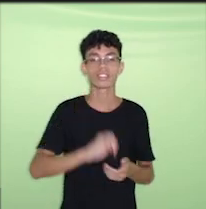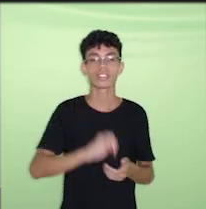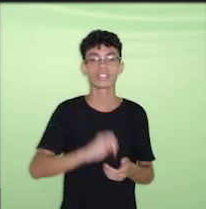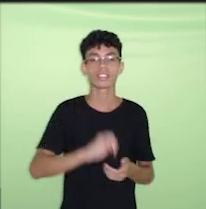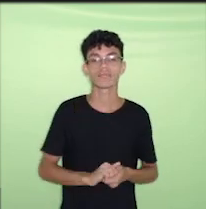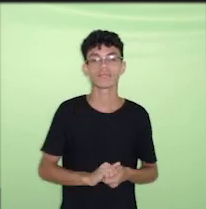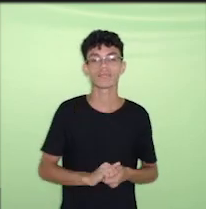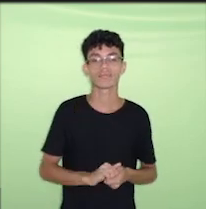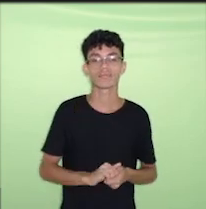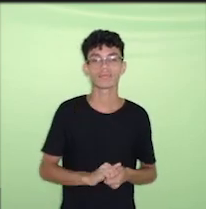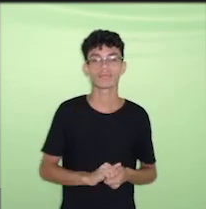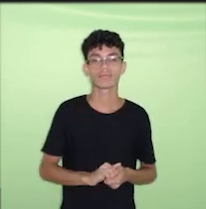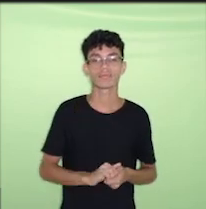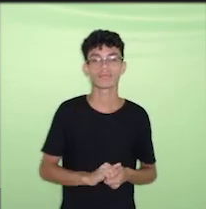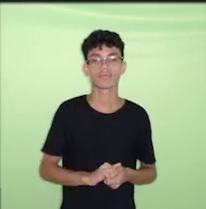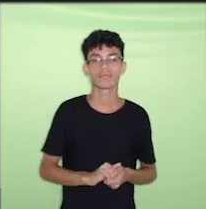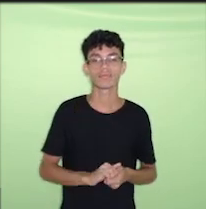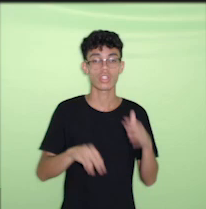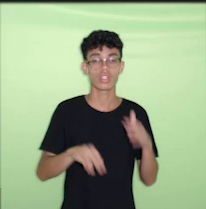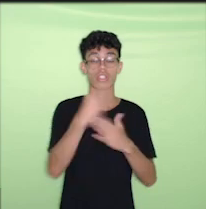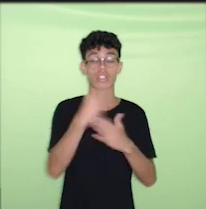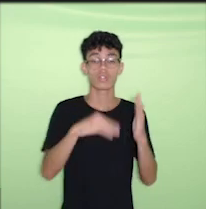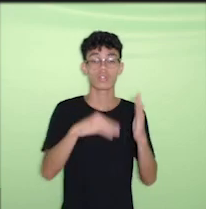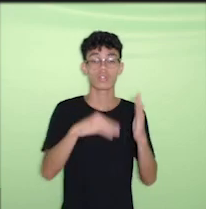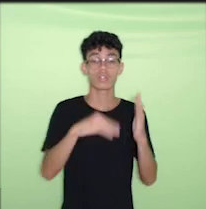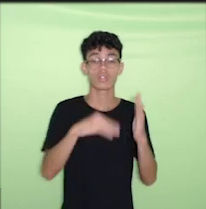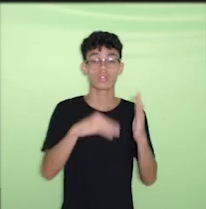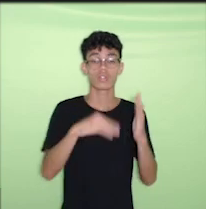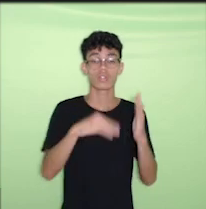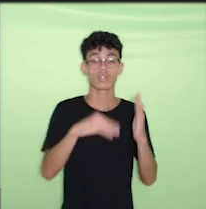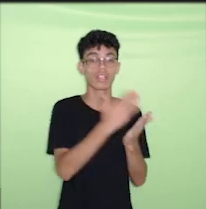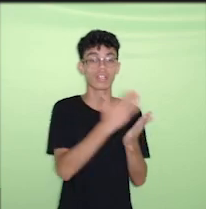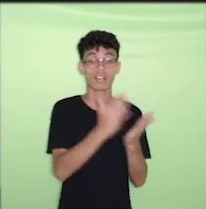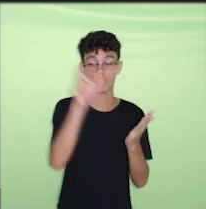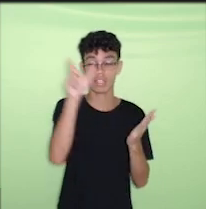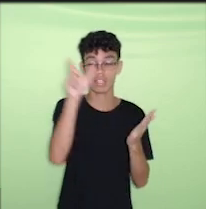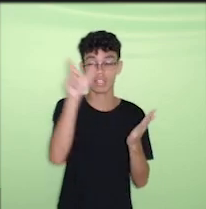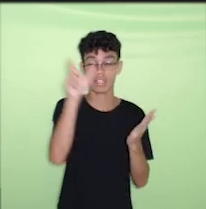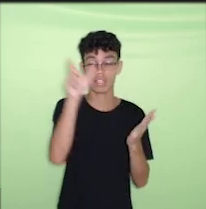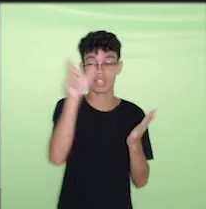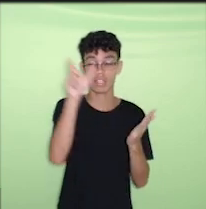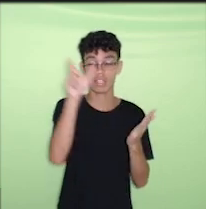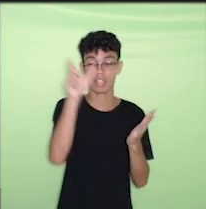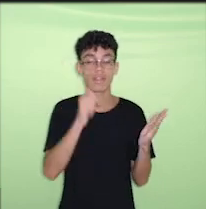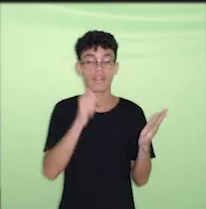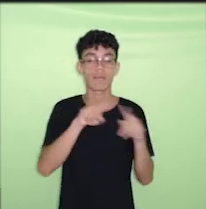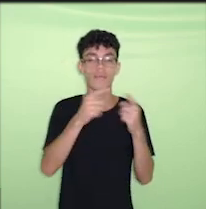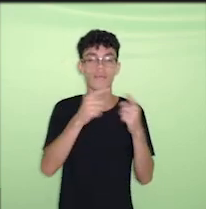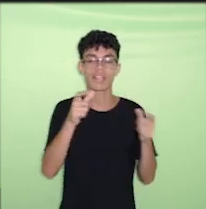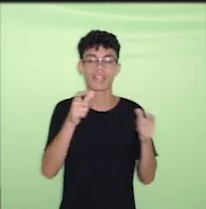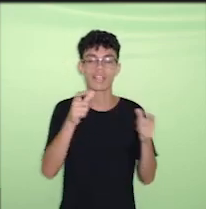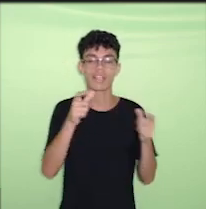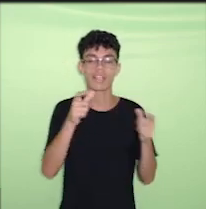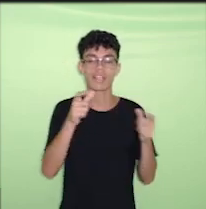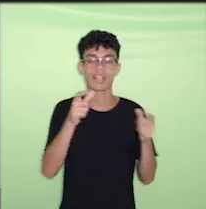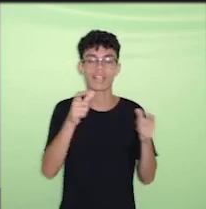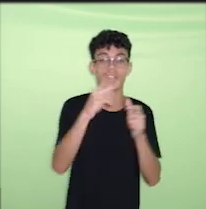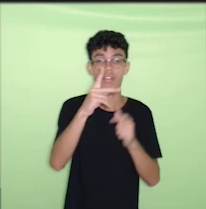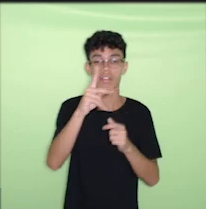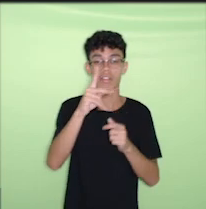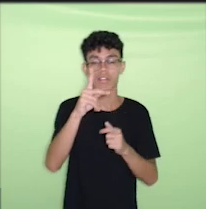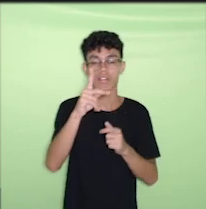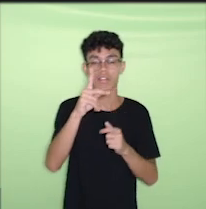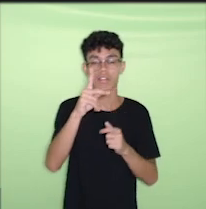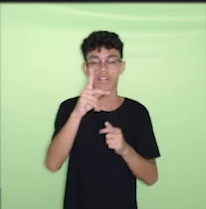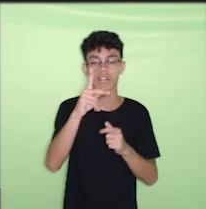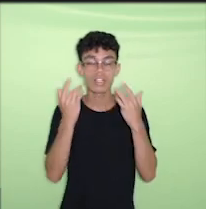que foram os 3 últimos livros da Hilda, mas poucas pessoas conhecem sobre essa produção para teatro que a